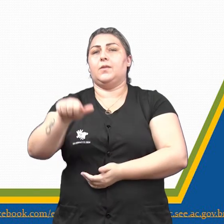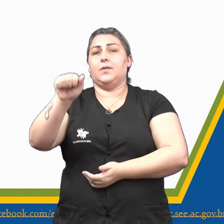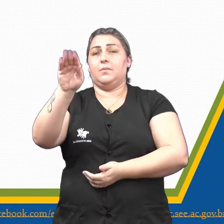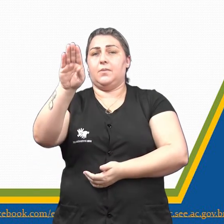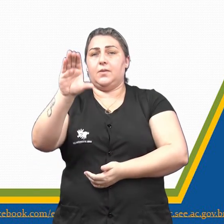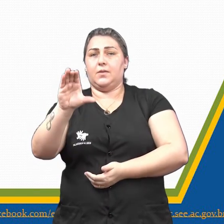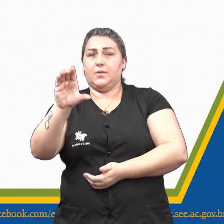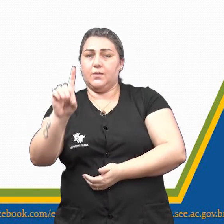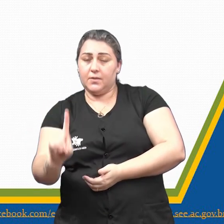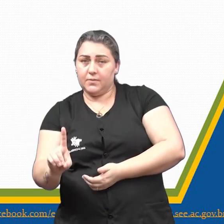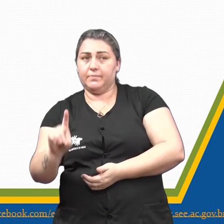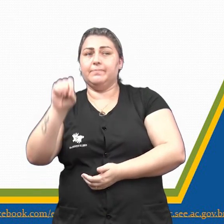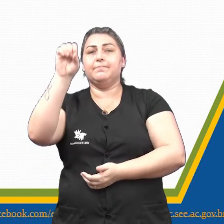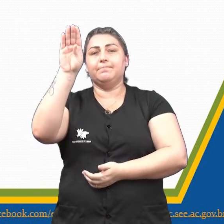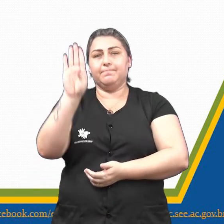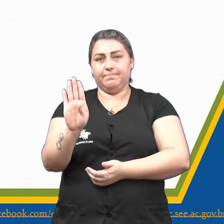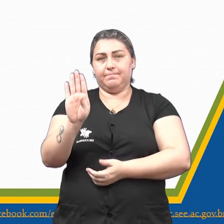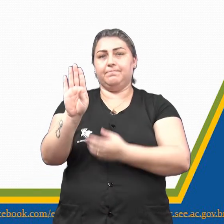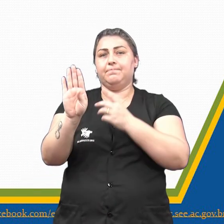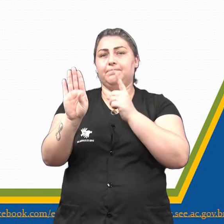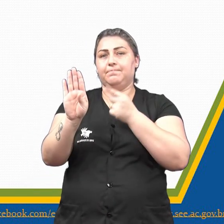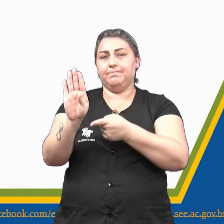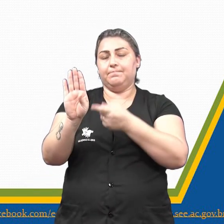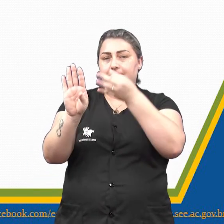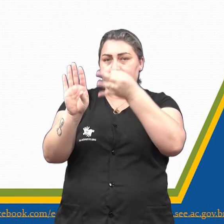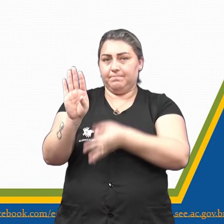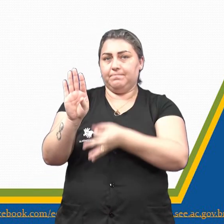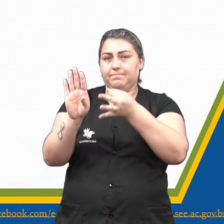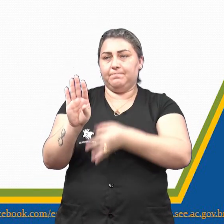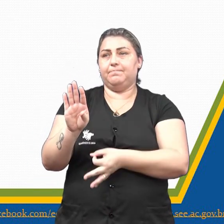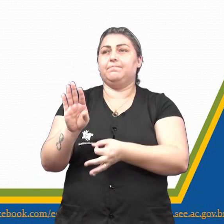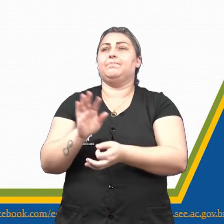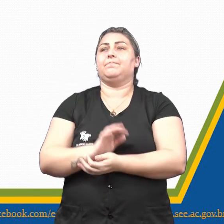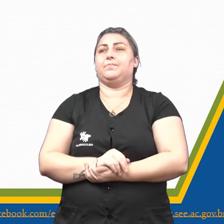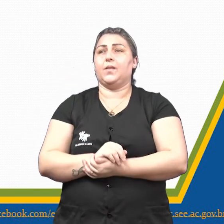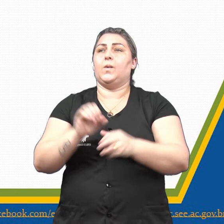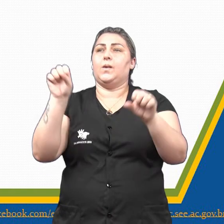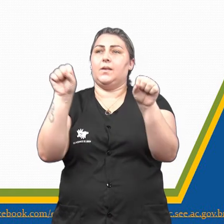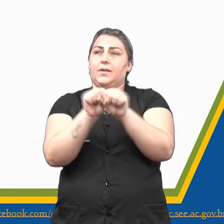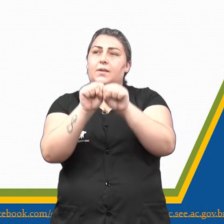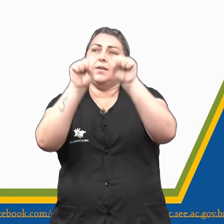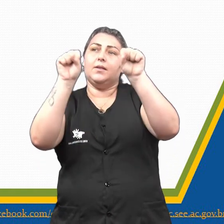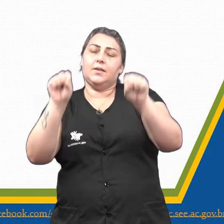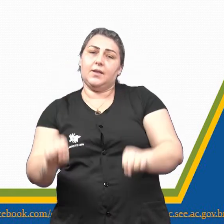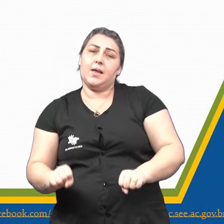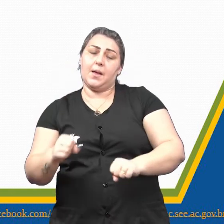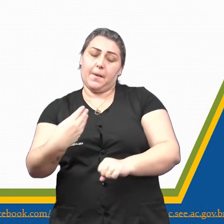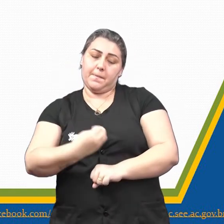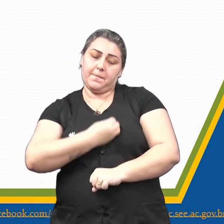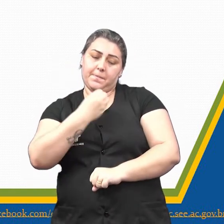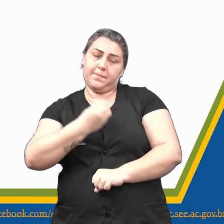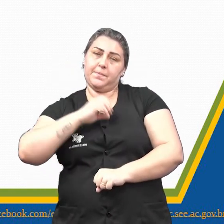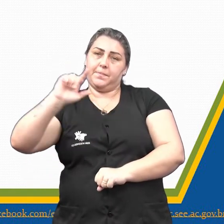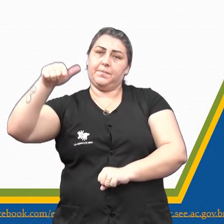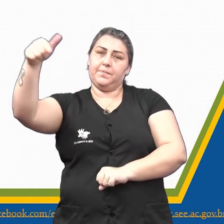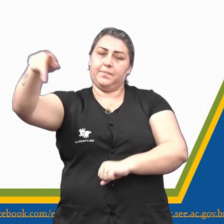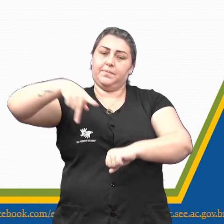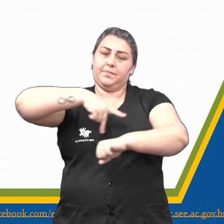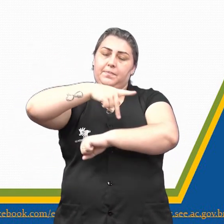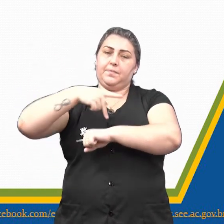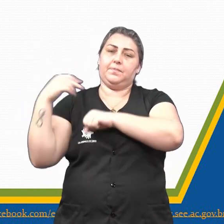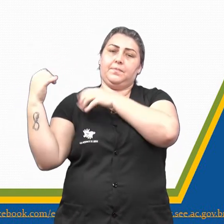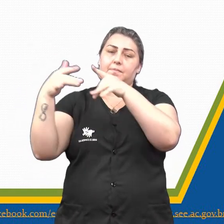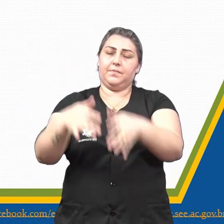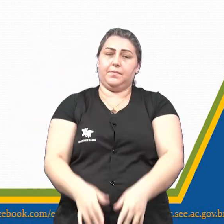D? Acertou quem marcou letra B, né? Foi adotado devido à presença de estrangeiros no litoral, era uma forma de